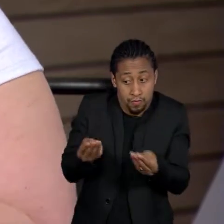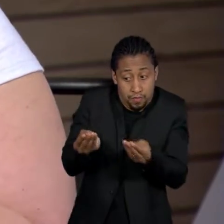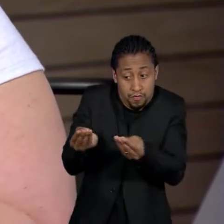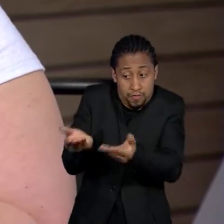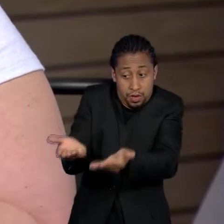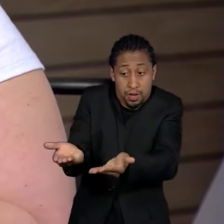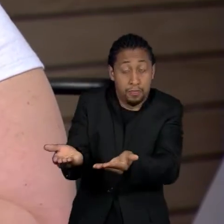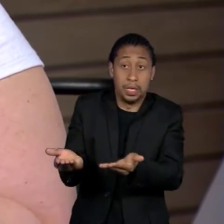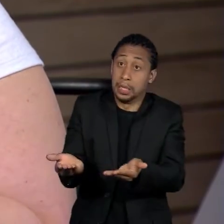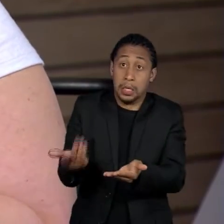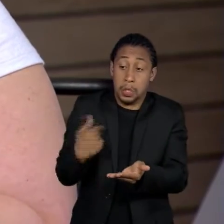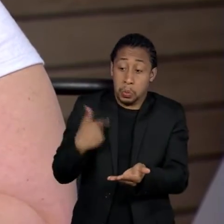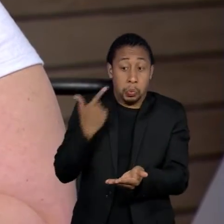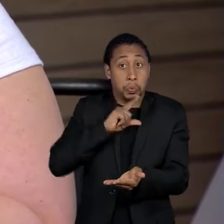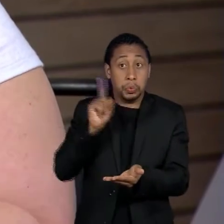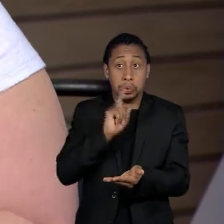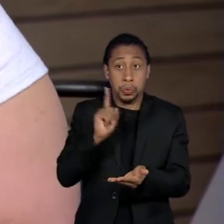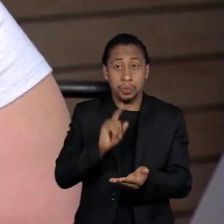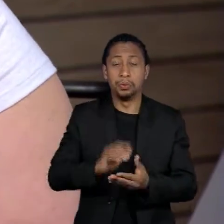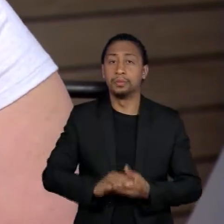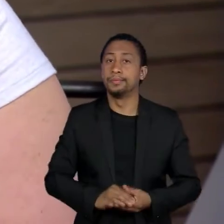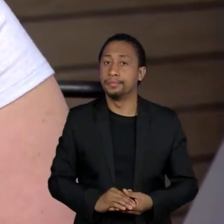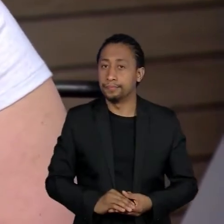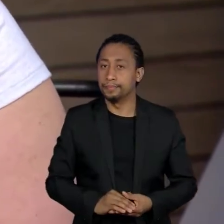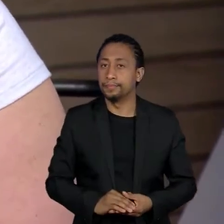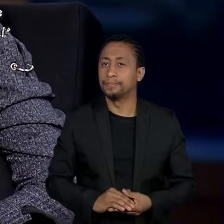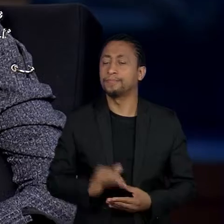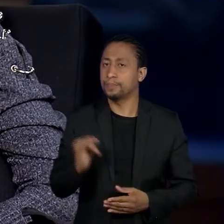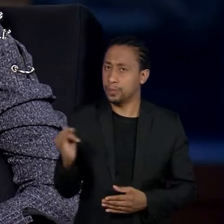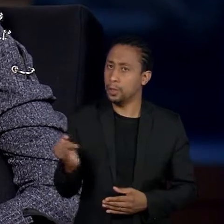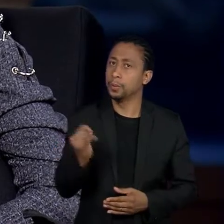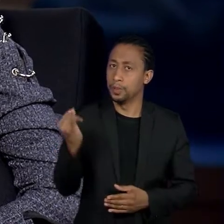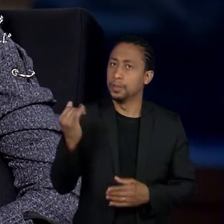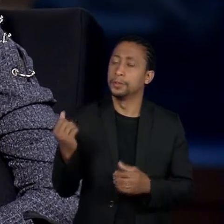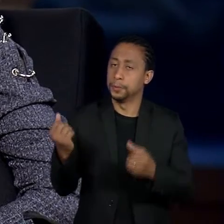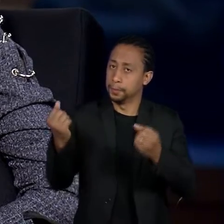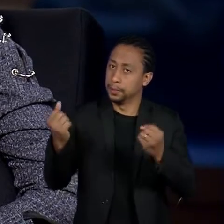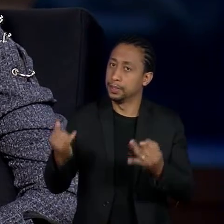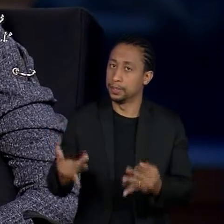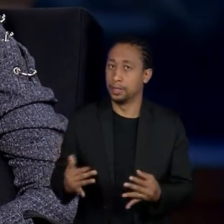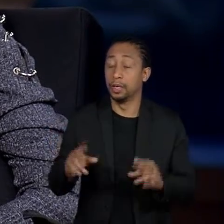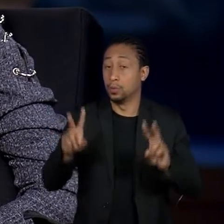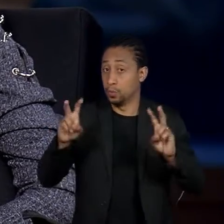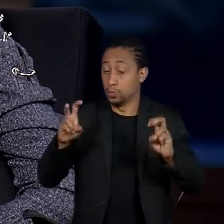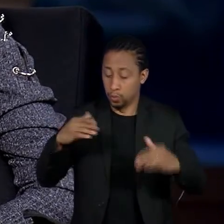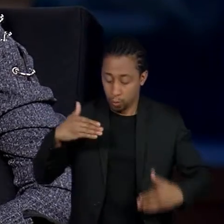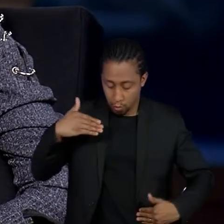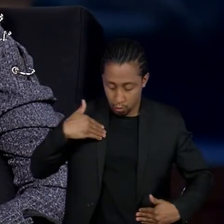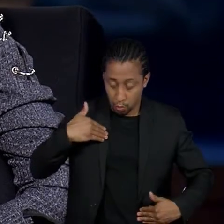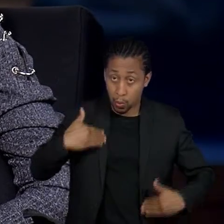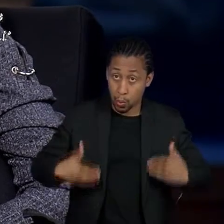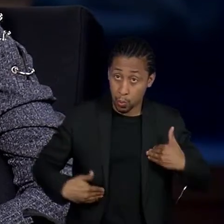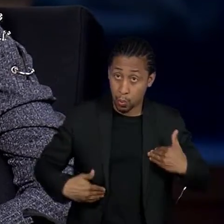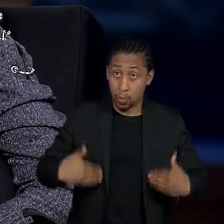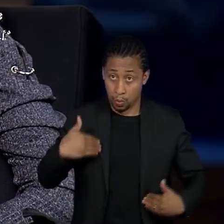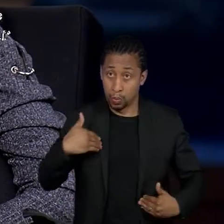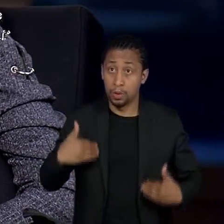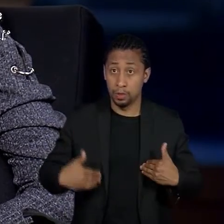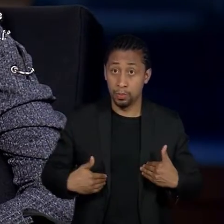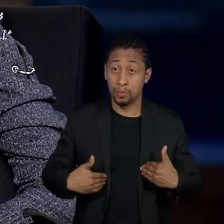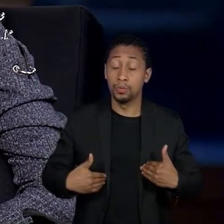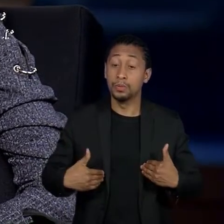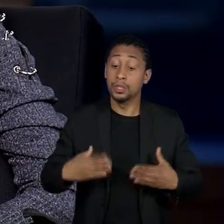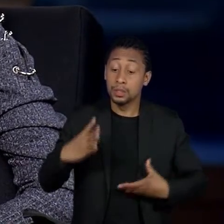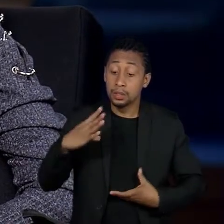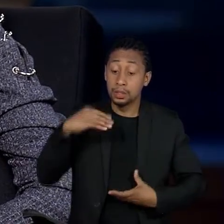não daria conta. E é importante frisar que quando a gente fala de corpo, a gente está incluindo